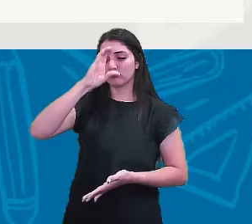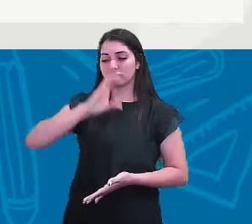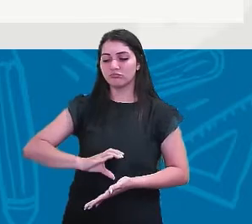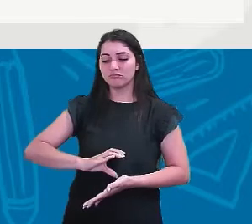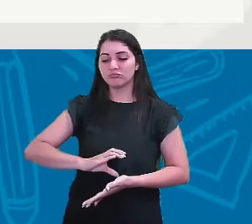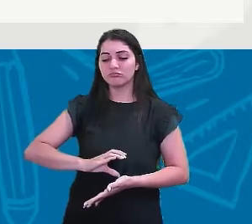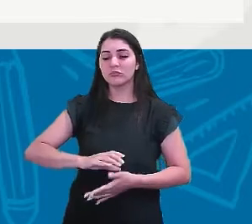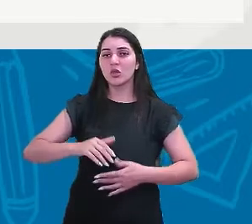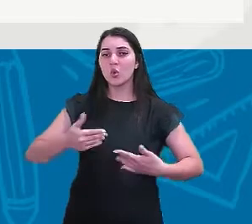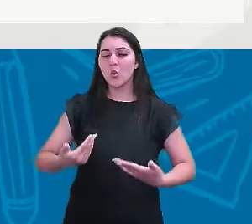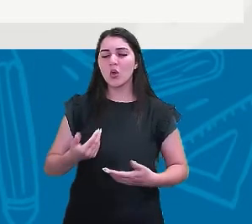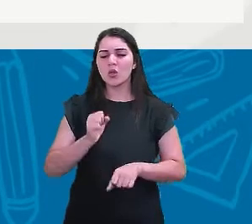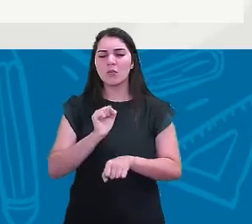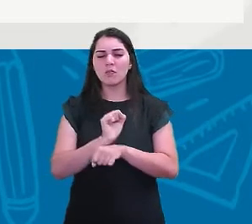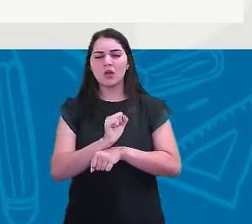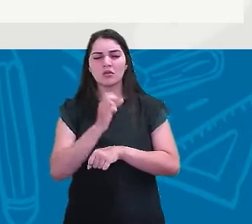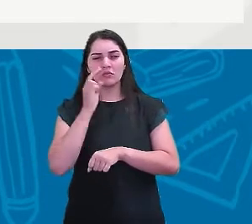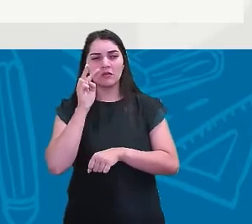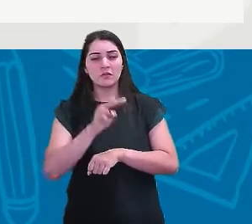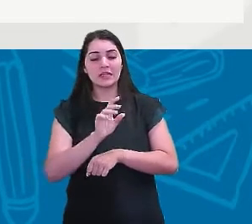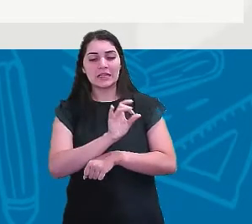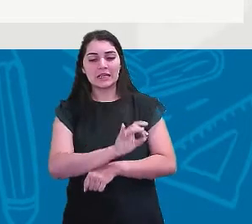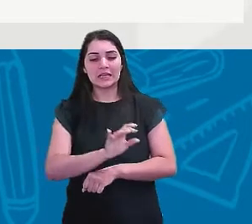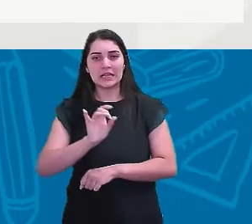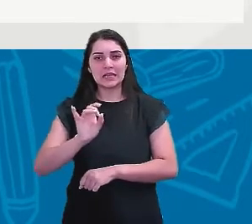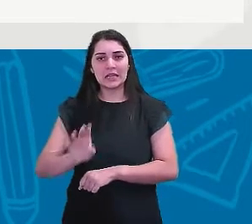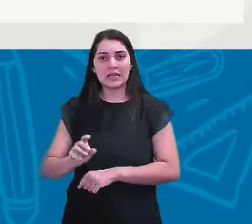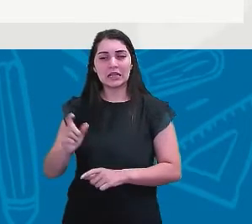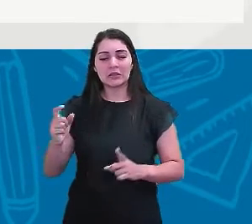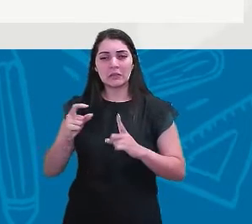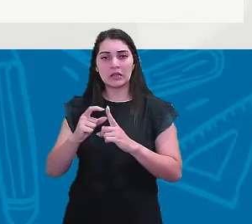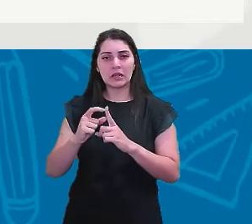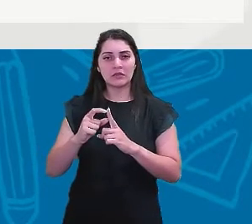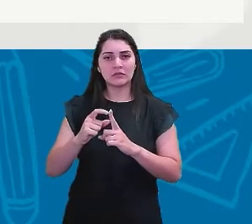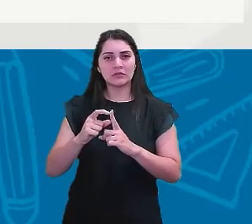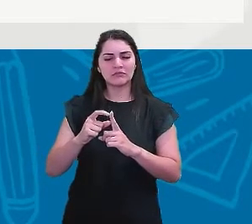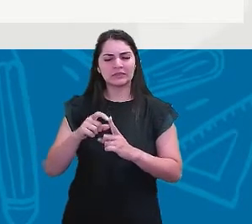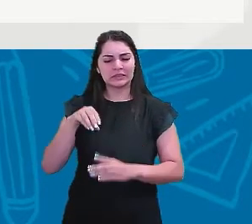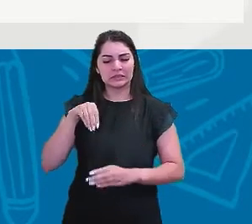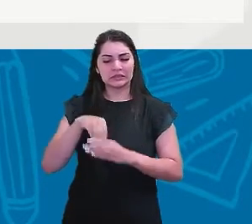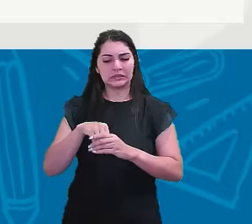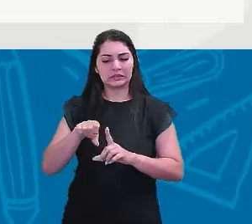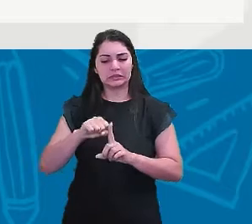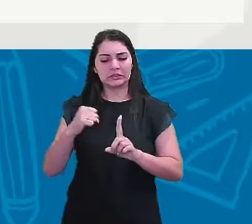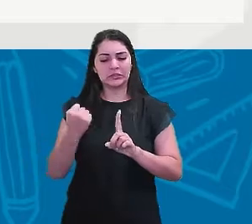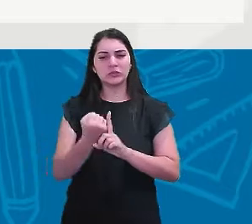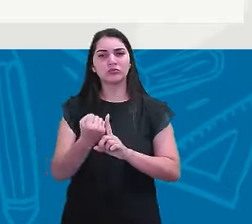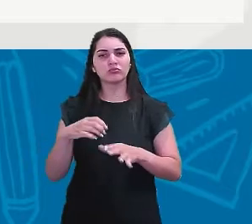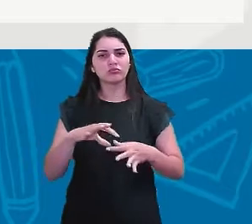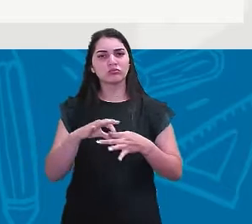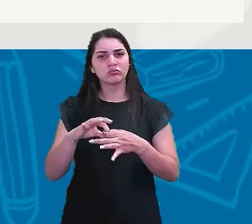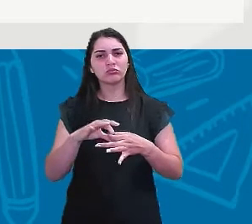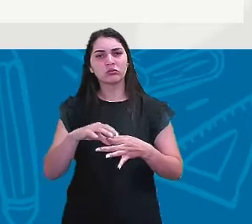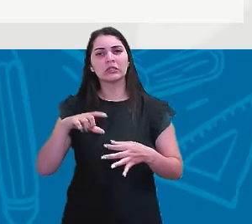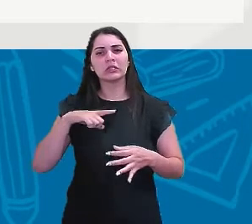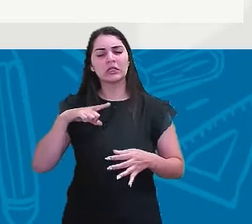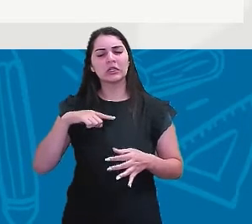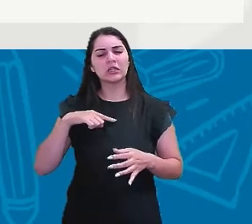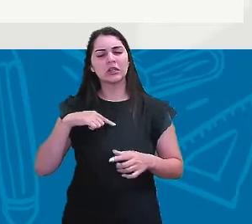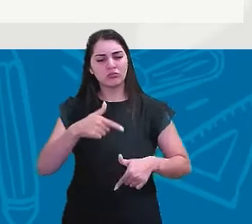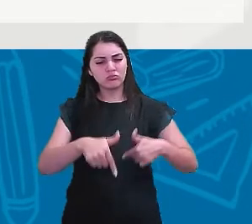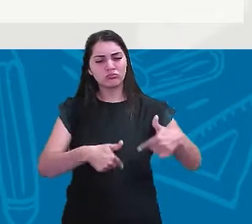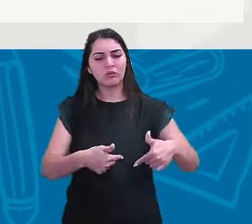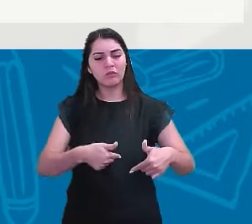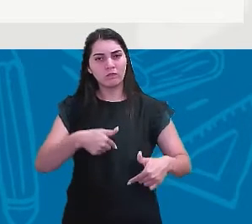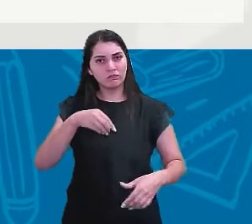parar para analisar, cada palavrinha dessa, ela se encaixa dentro da nossa sociedade. Ela se encaixa e tem uma função